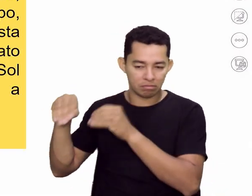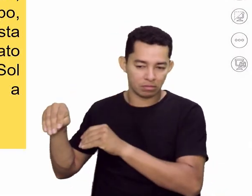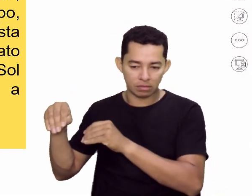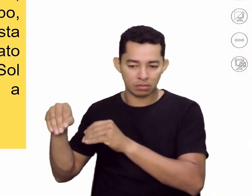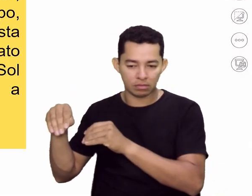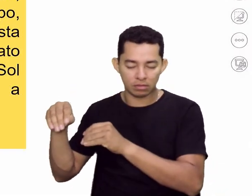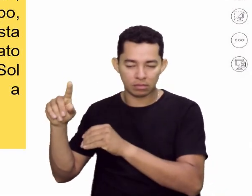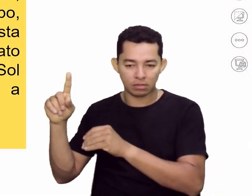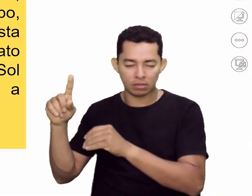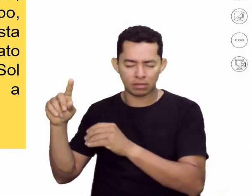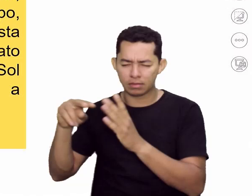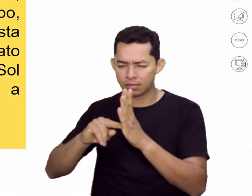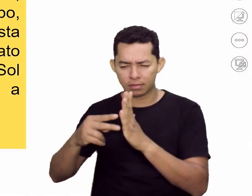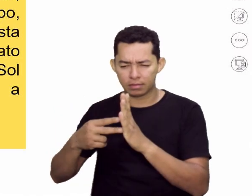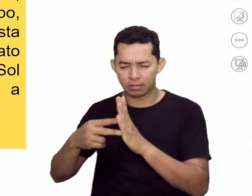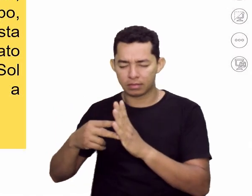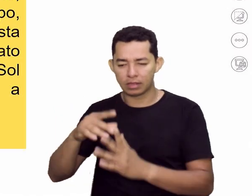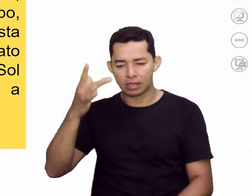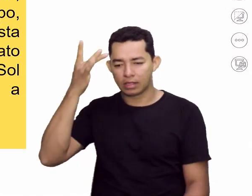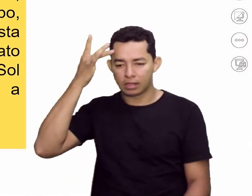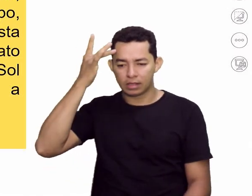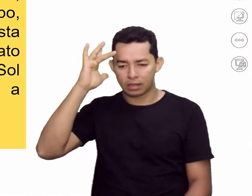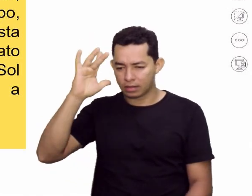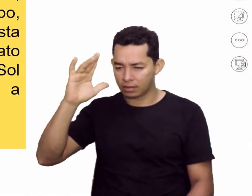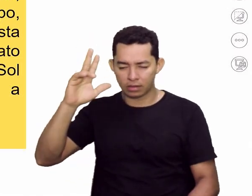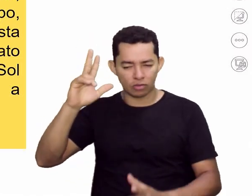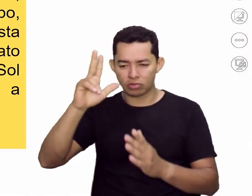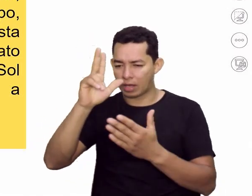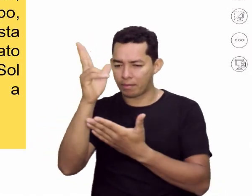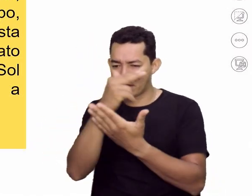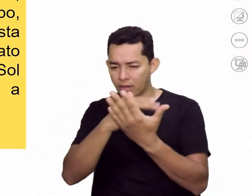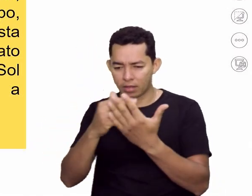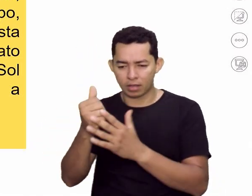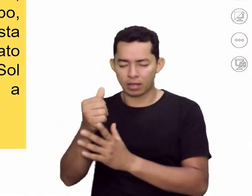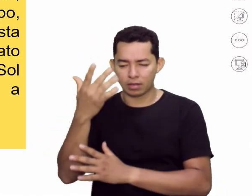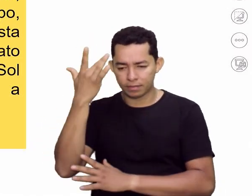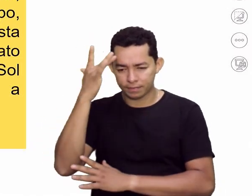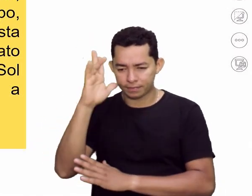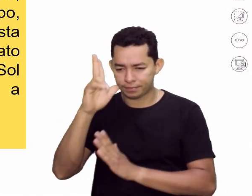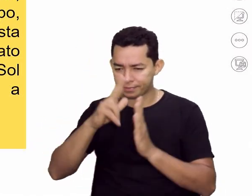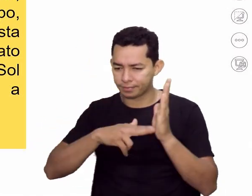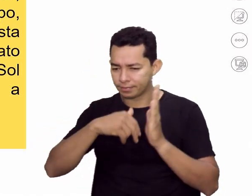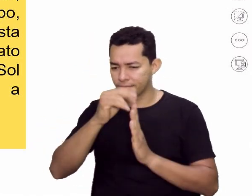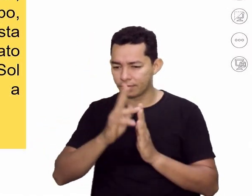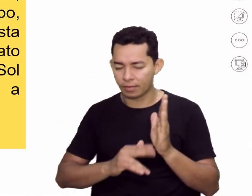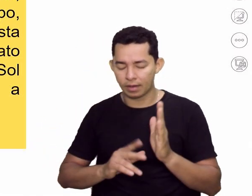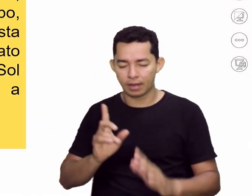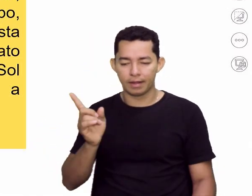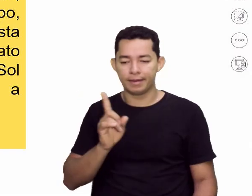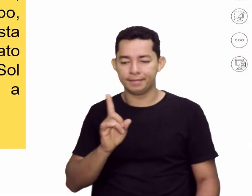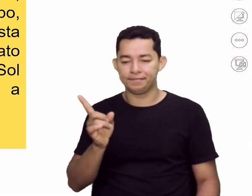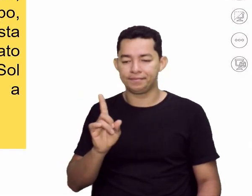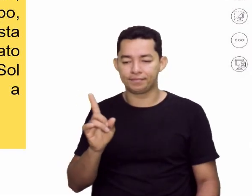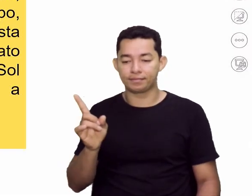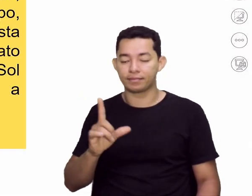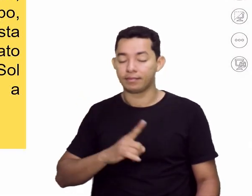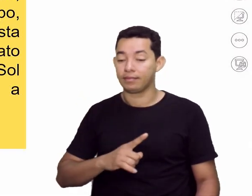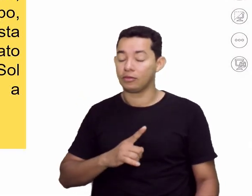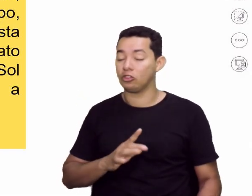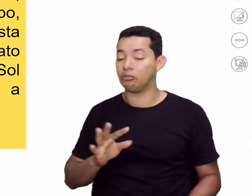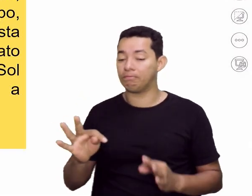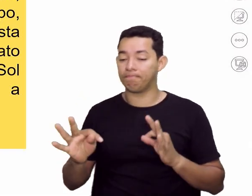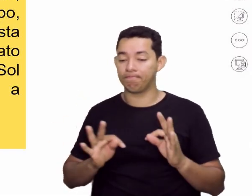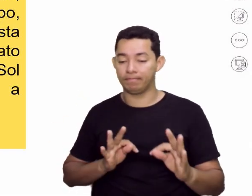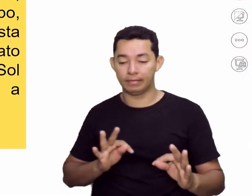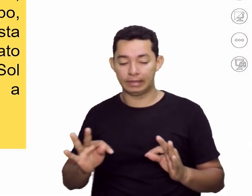mau desenhista, um péssimo pintor? Nada disso, um cara com uma técnica refinadíssima, um